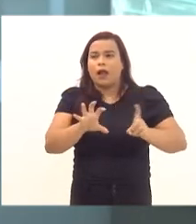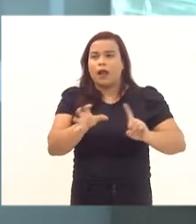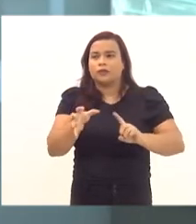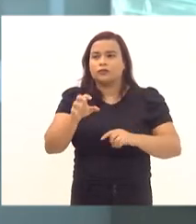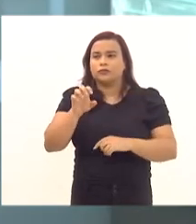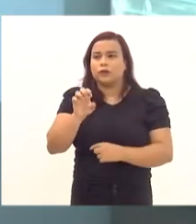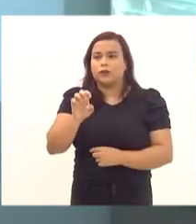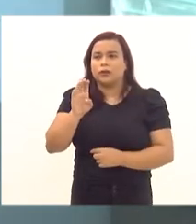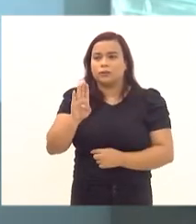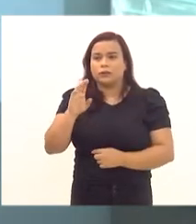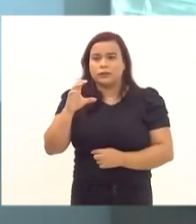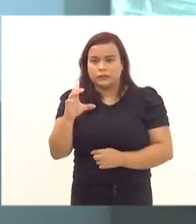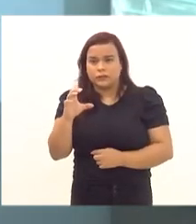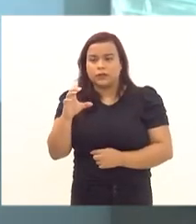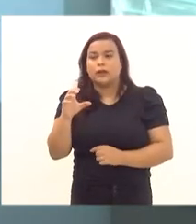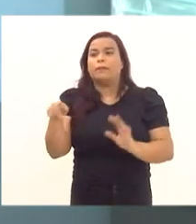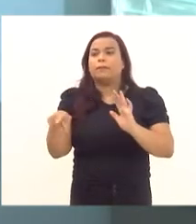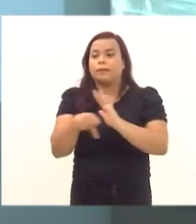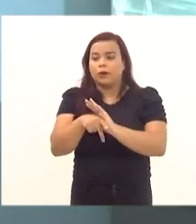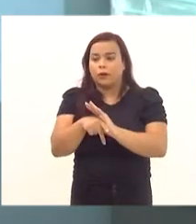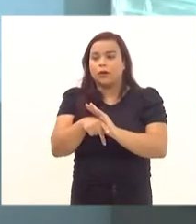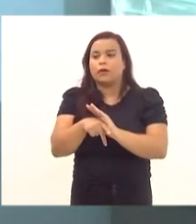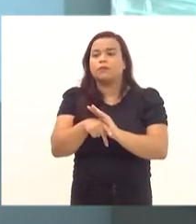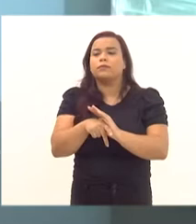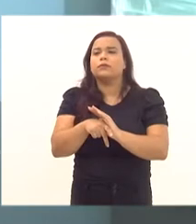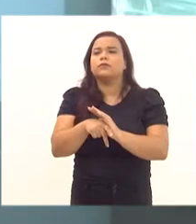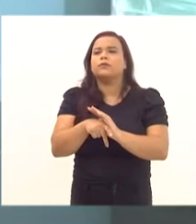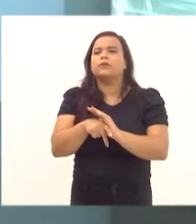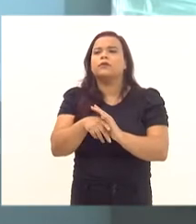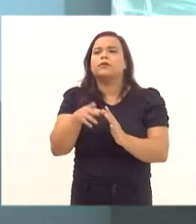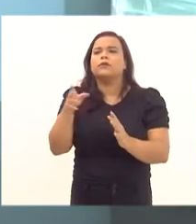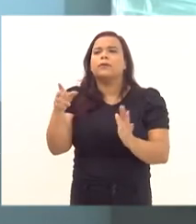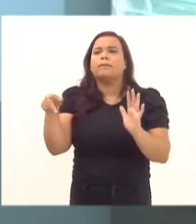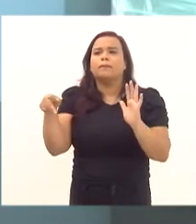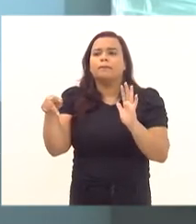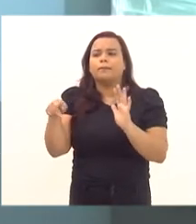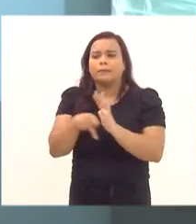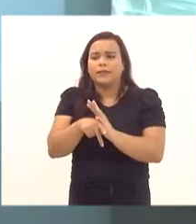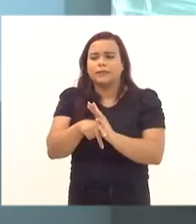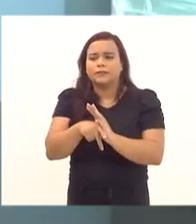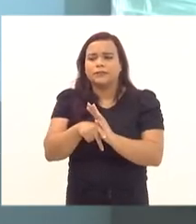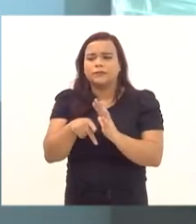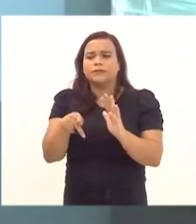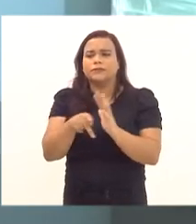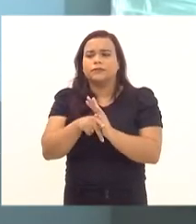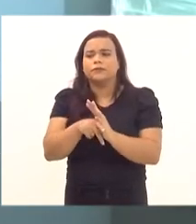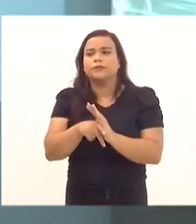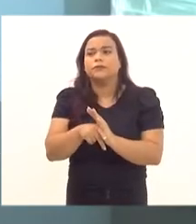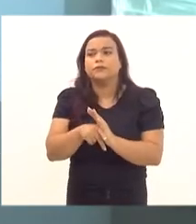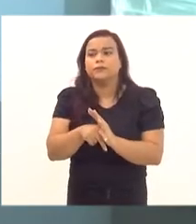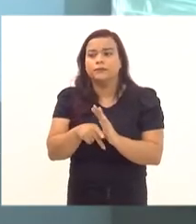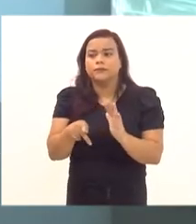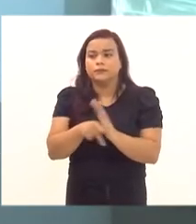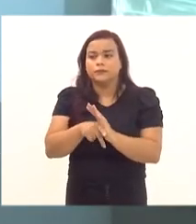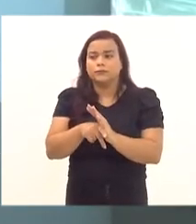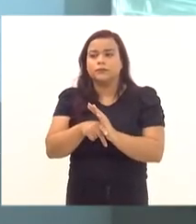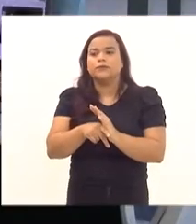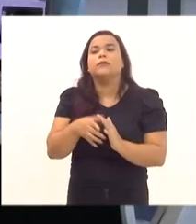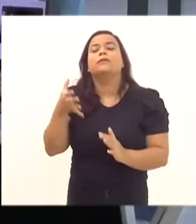imaterial do Estado i i a migração das rádios do Rio para